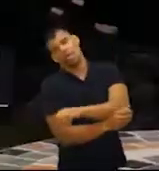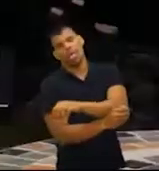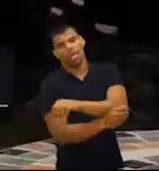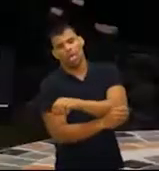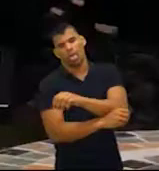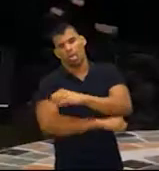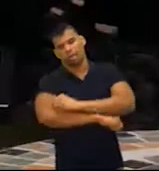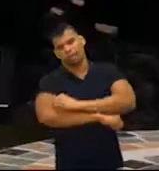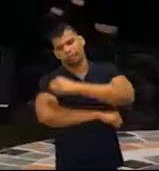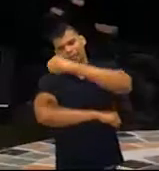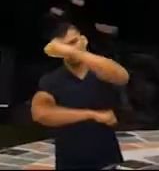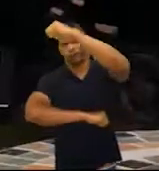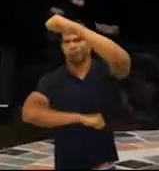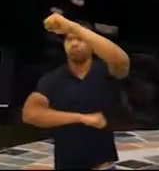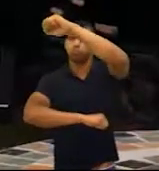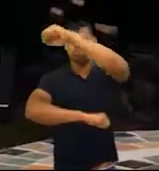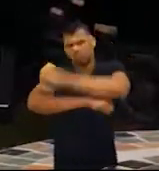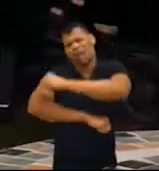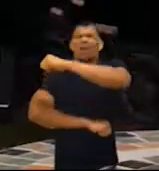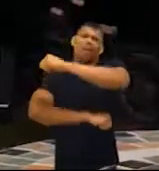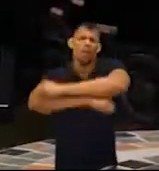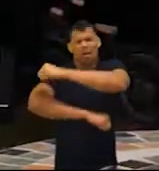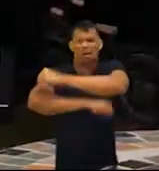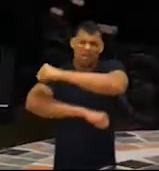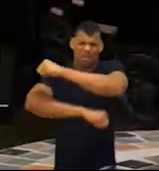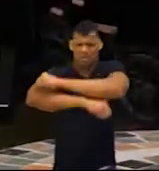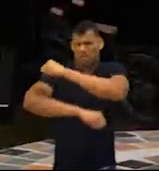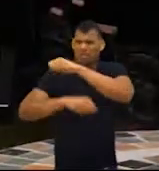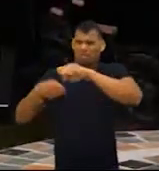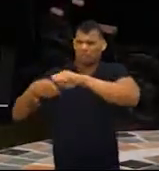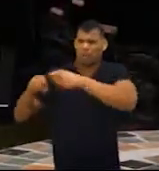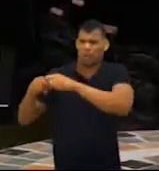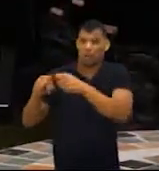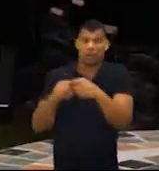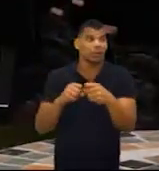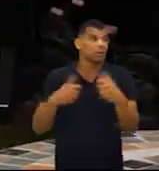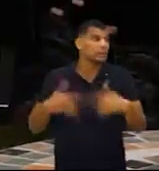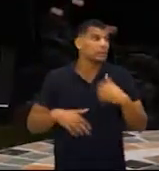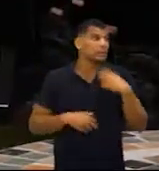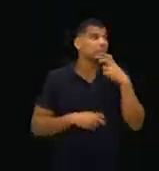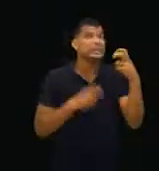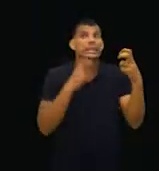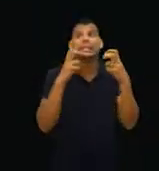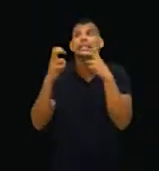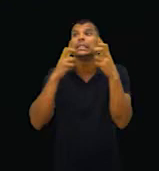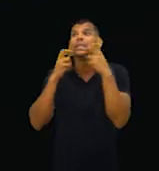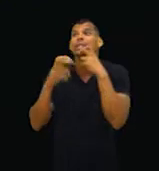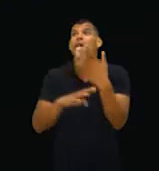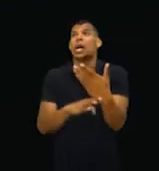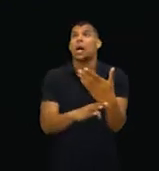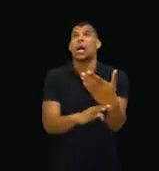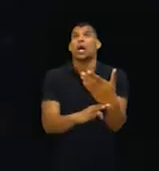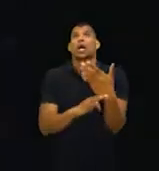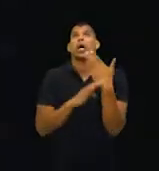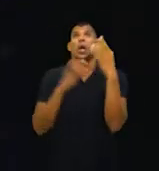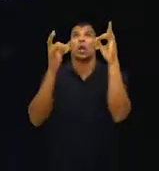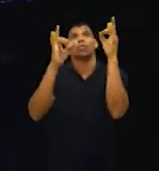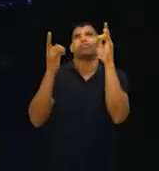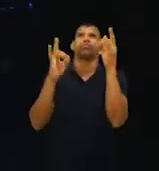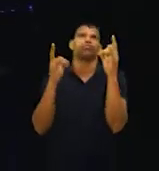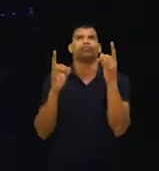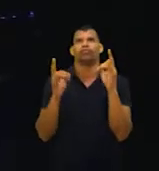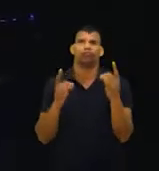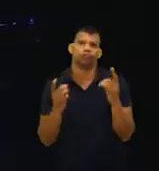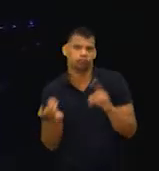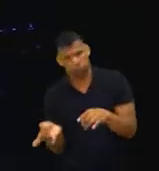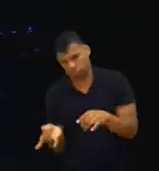De repente, na minha frente, a esquadrilha de alumínio caiu, junto com vidro fumê. O que fazer?